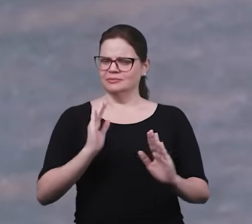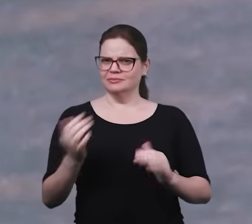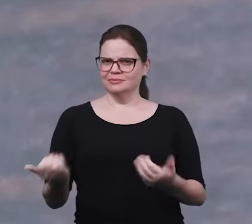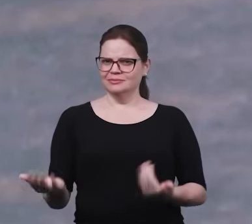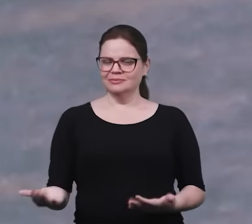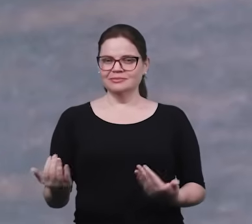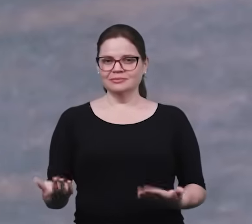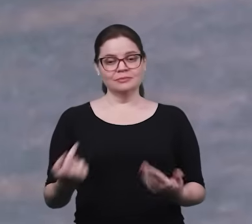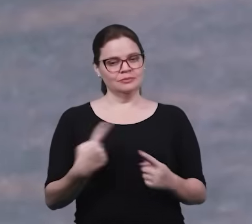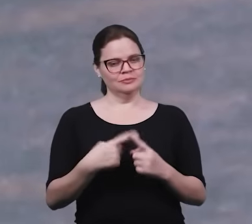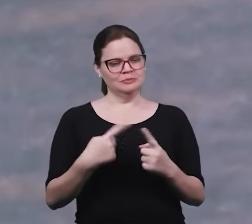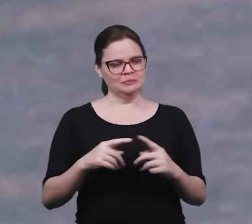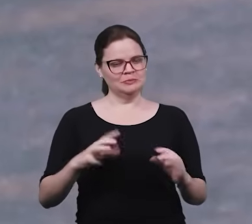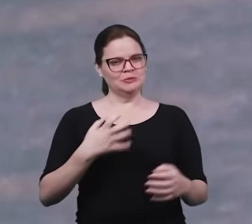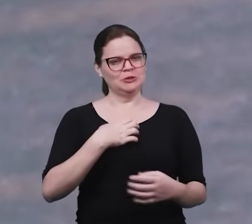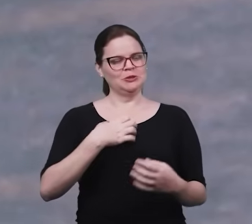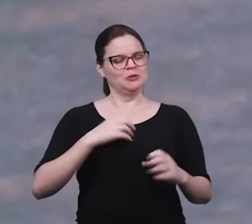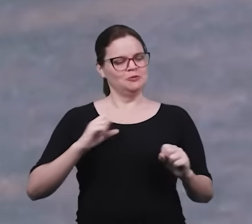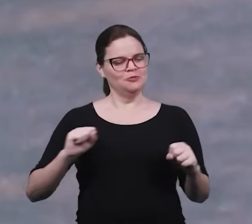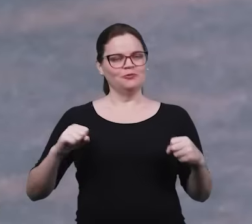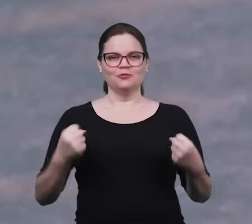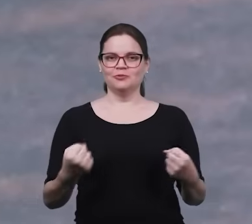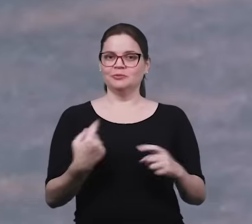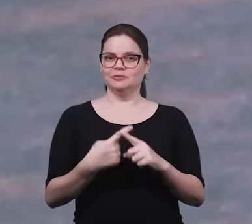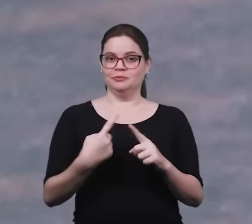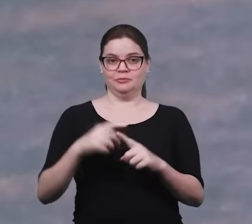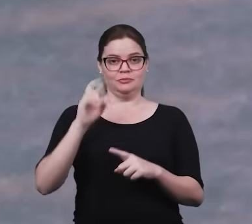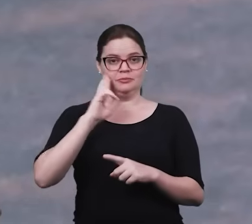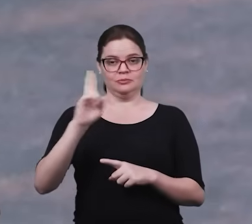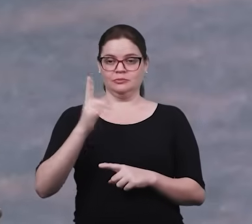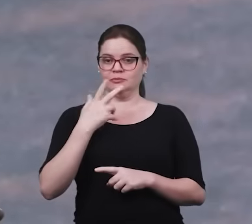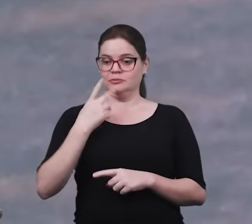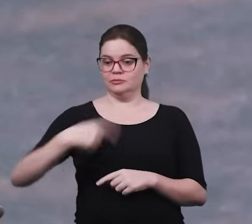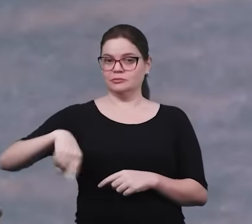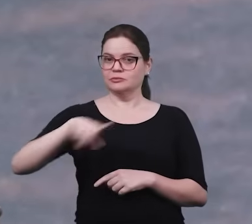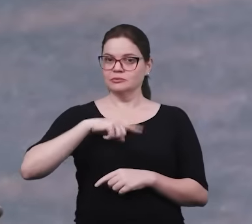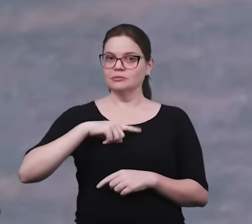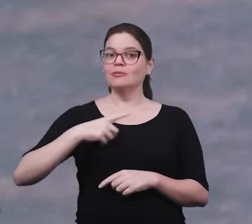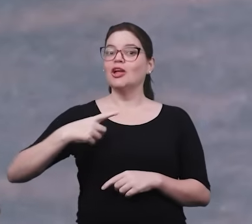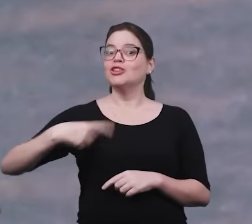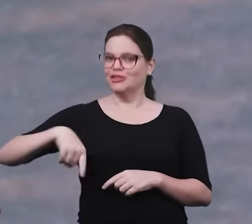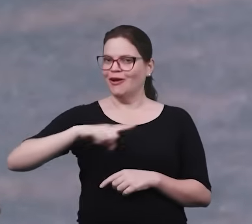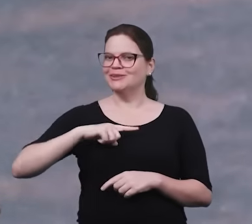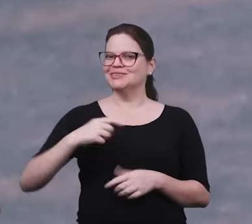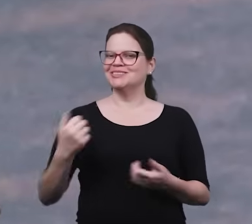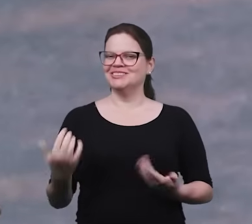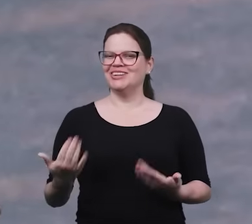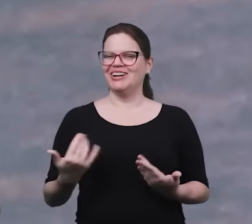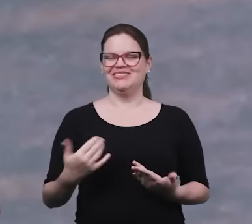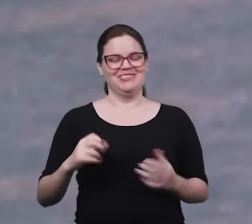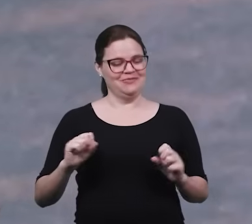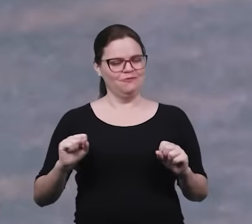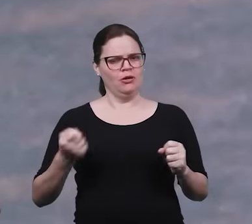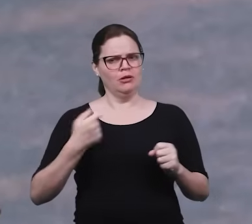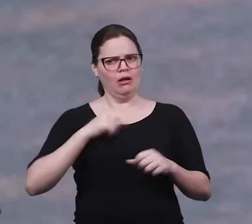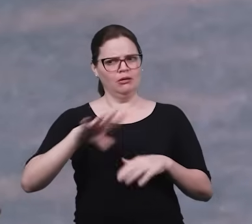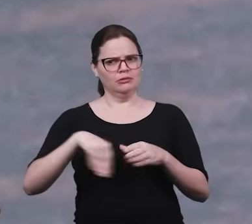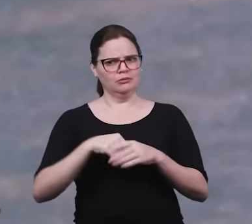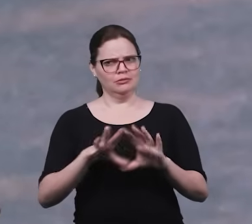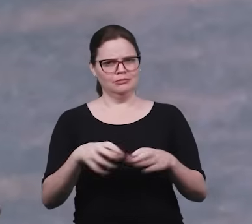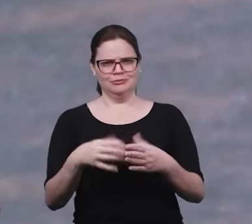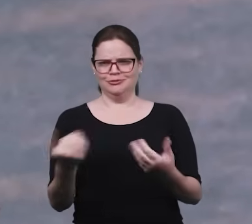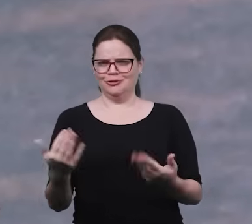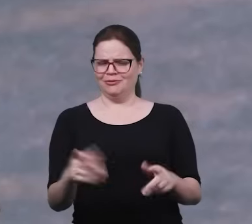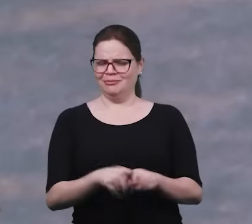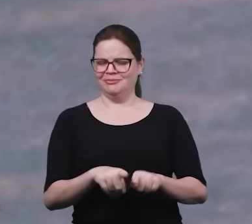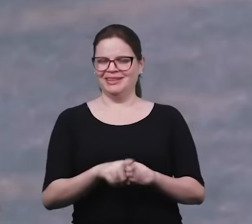né? Dias de fortaleza. A palavra do Senhor diz que nós jovens, somos fortes. Me incluo nesse